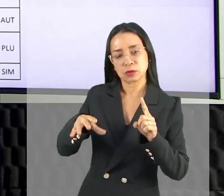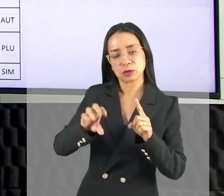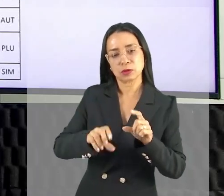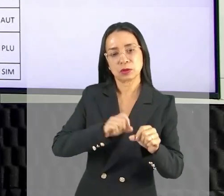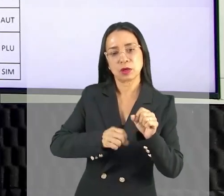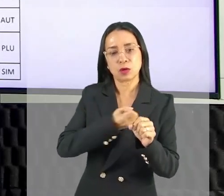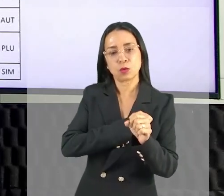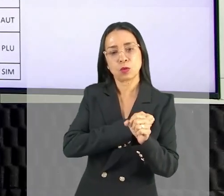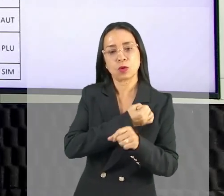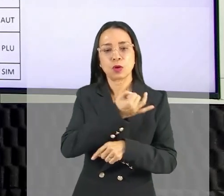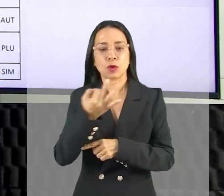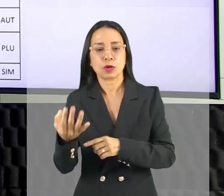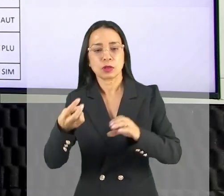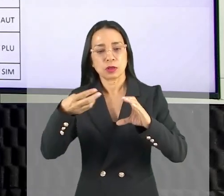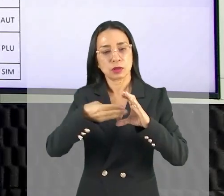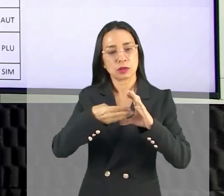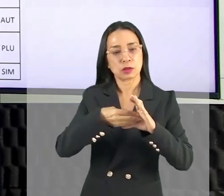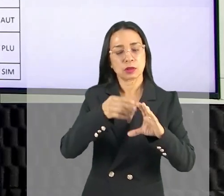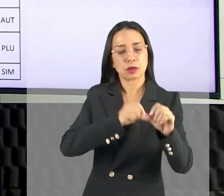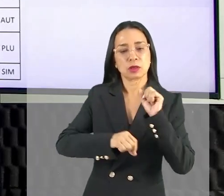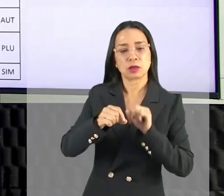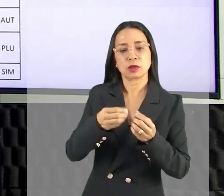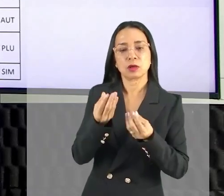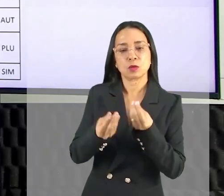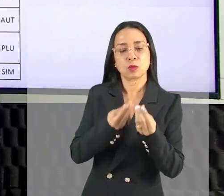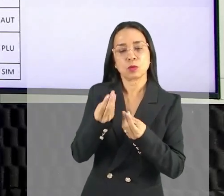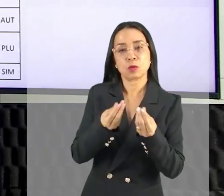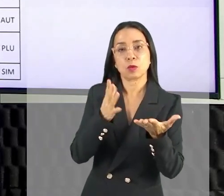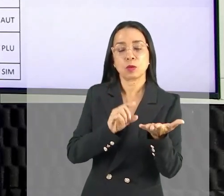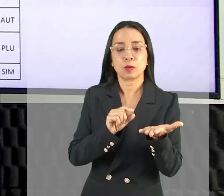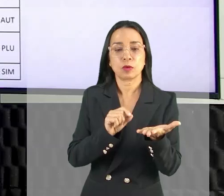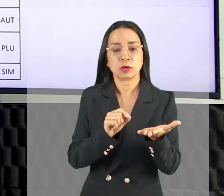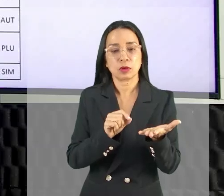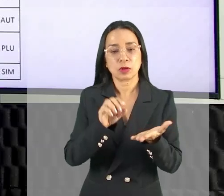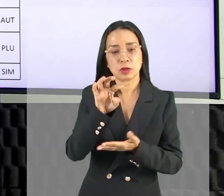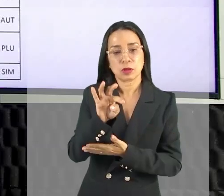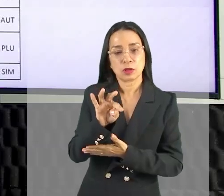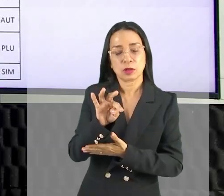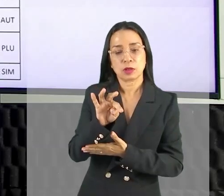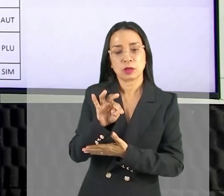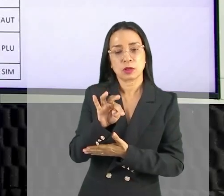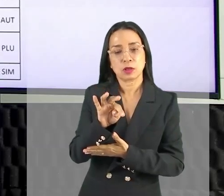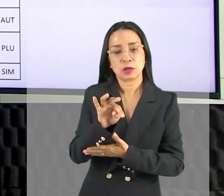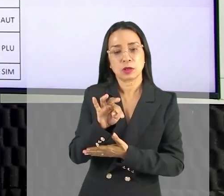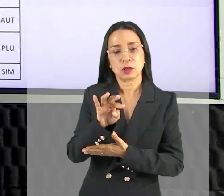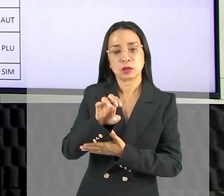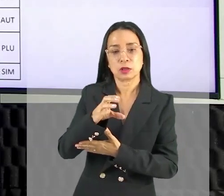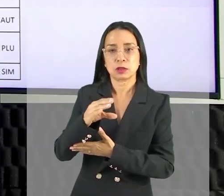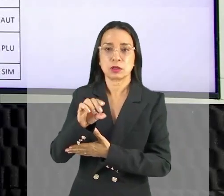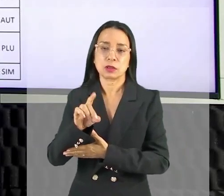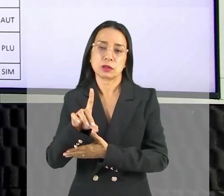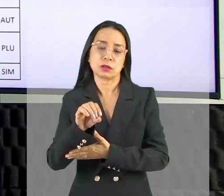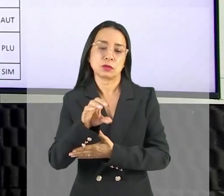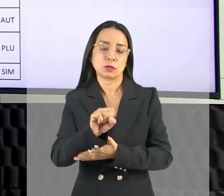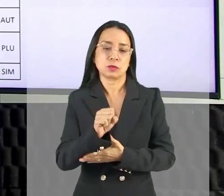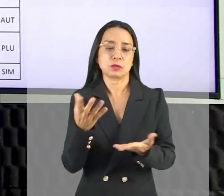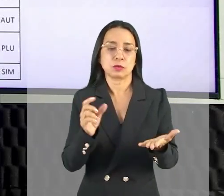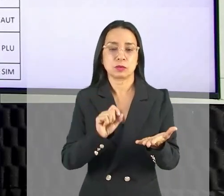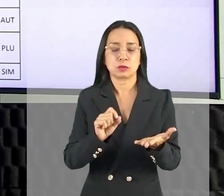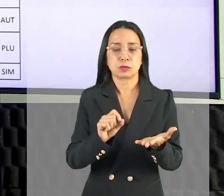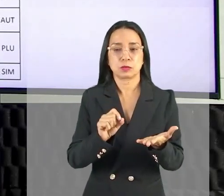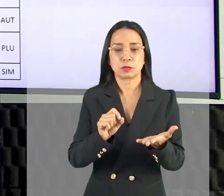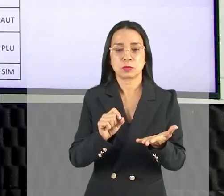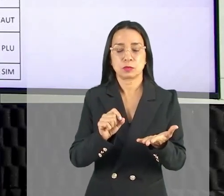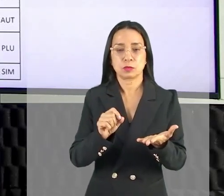o número de células e como é que é a existência ou não, né, de tecidos